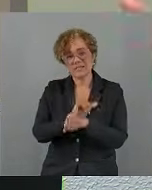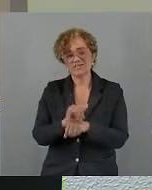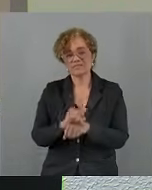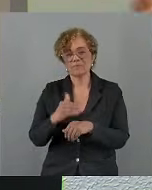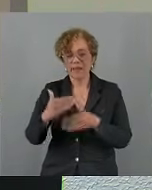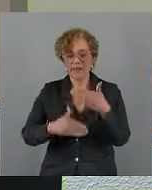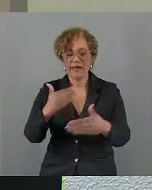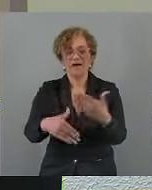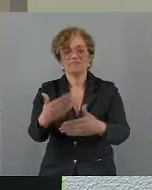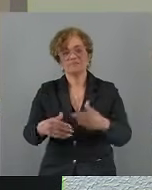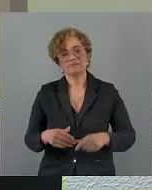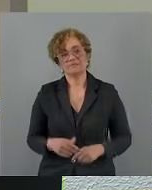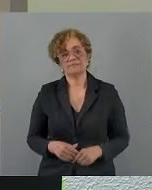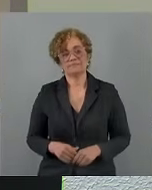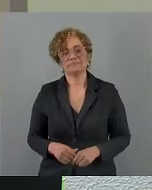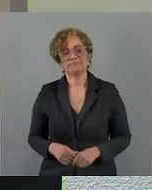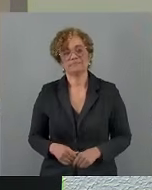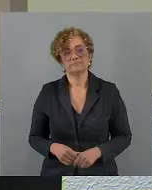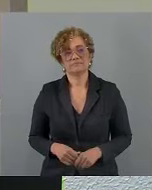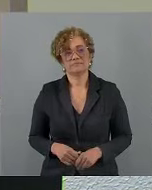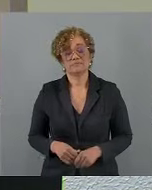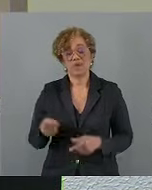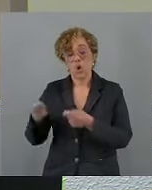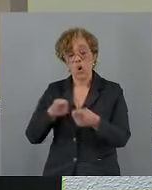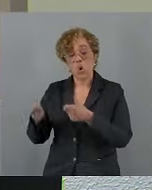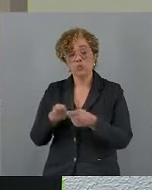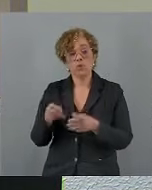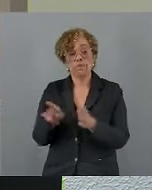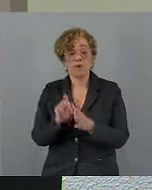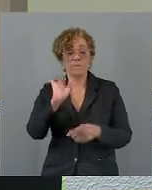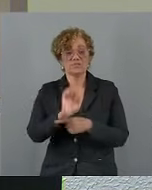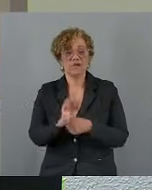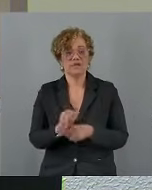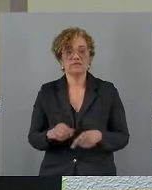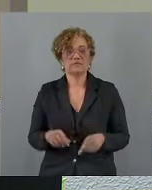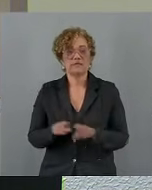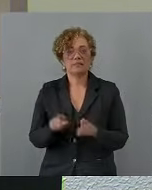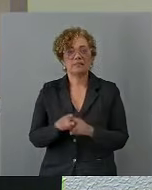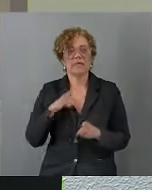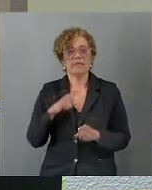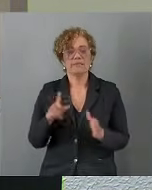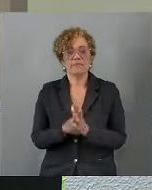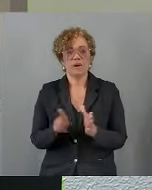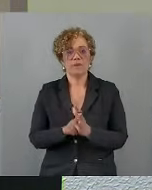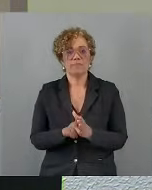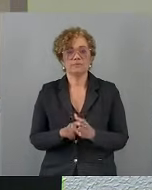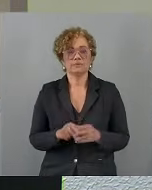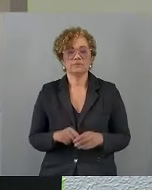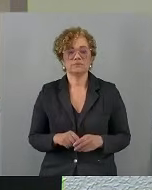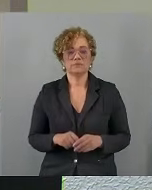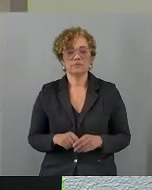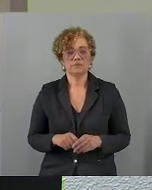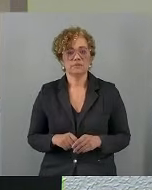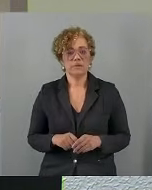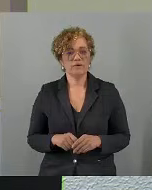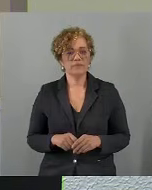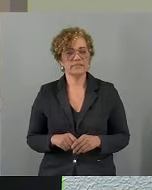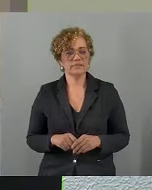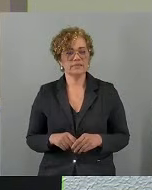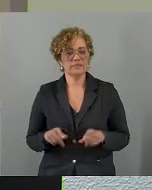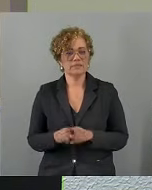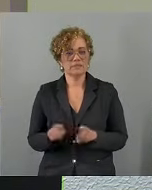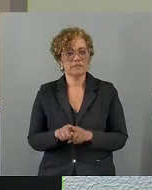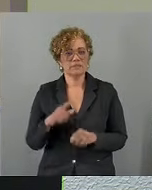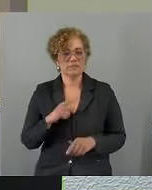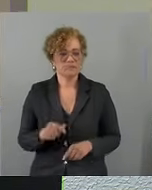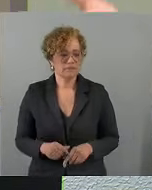frente dos controles que o Estado exerce. Né? A gente está controlando o WhatsApp, eles já estão com uma tecnologia chinesa que você comprou não sei aonde, e